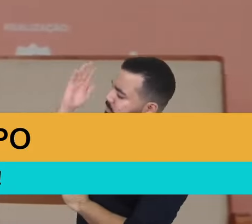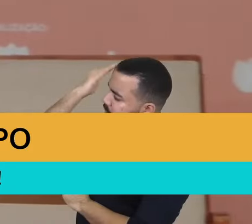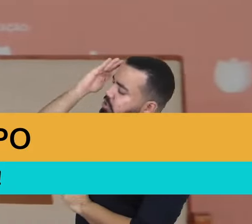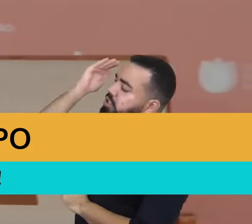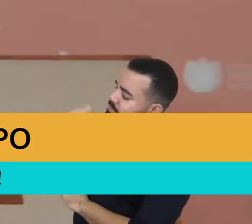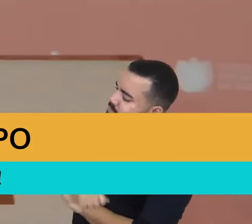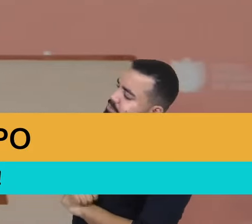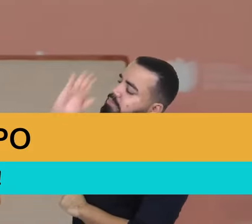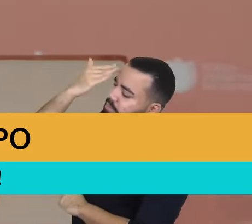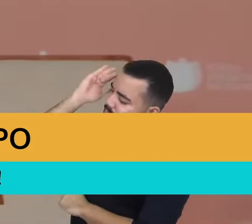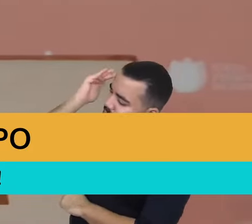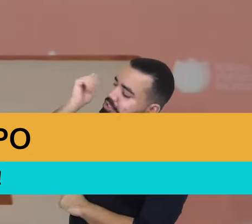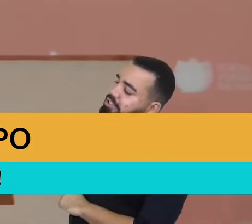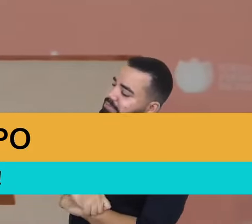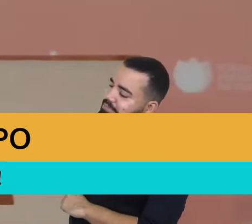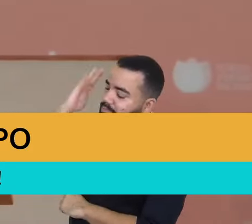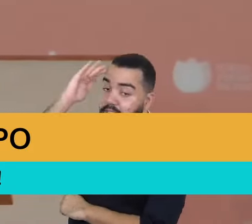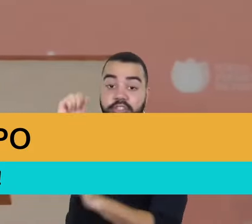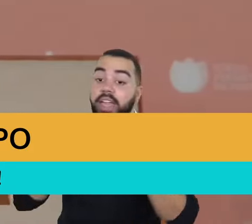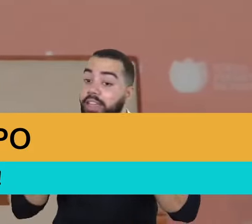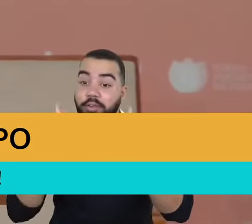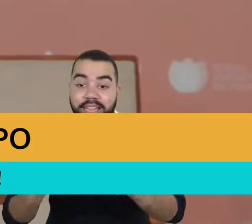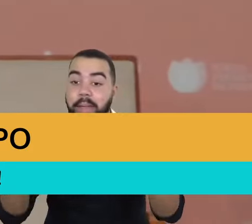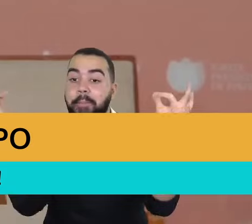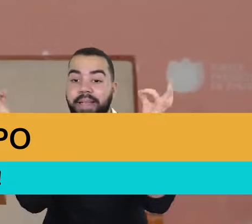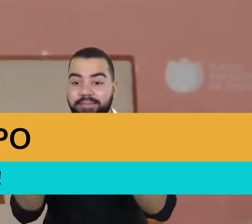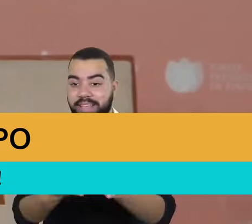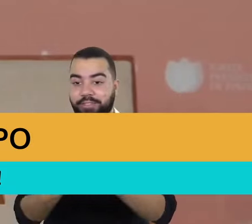Às vezes não quer nem um conselho, a gente só quer ouvir, ser ouvido.